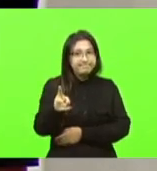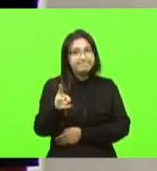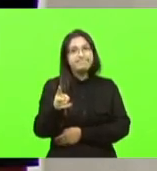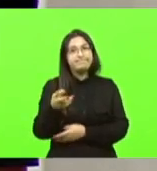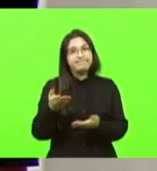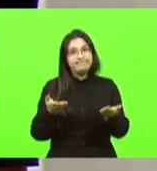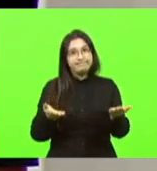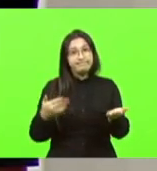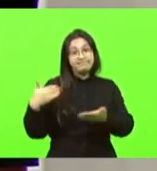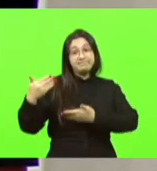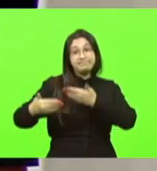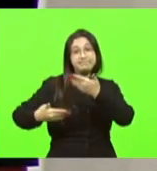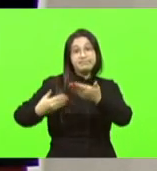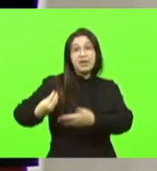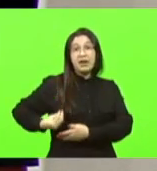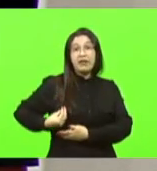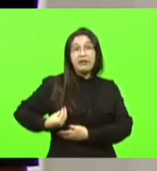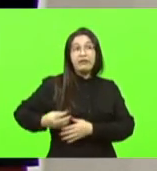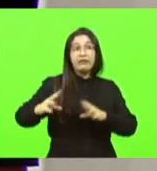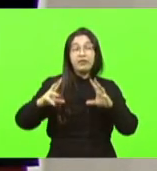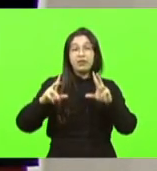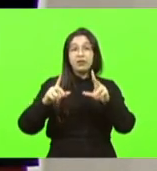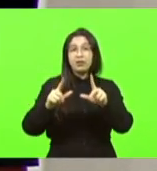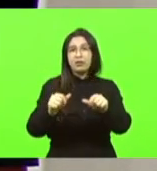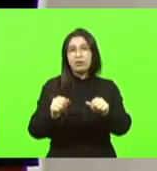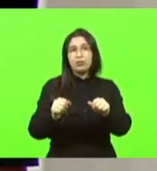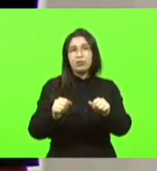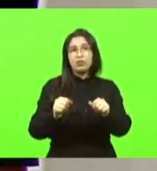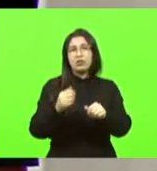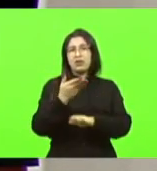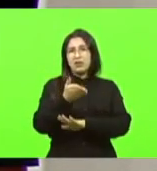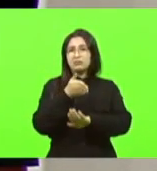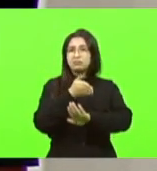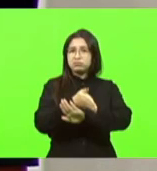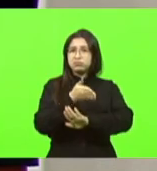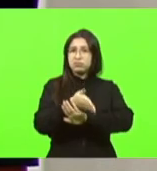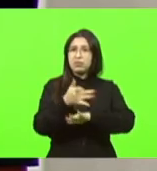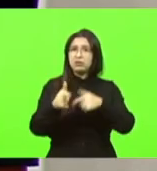e durante a sua vida enquanto ativos